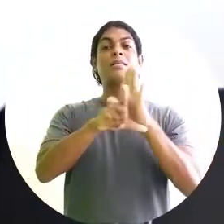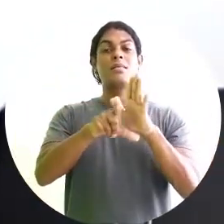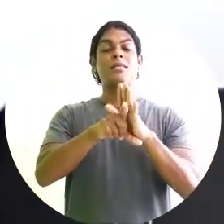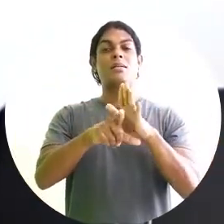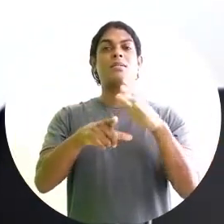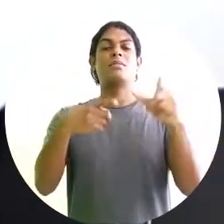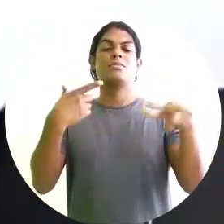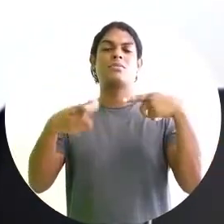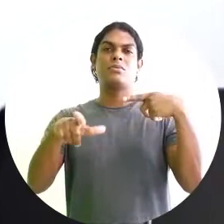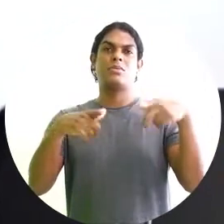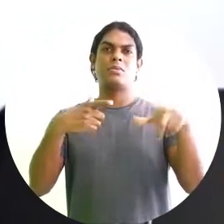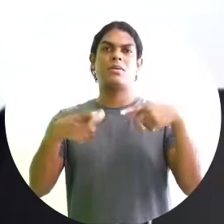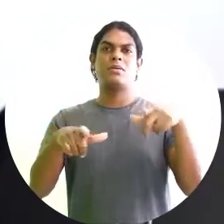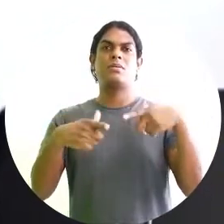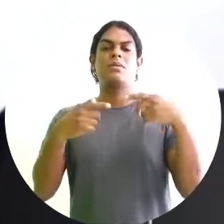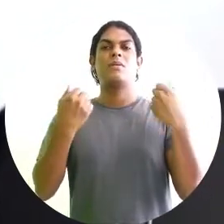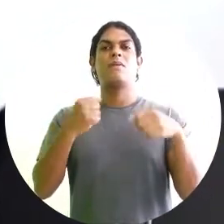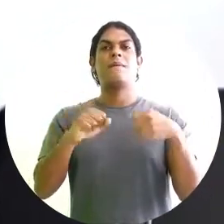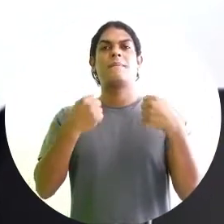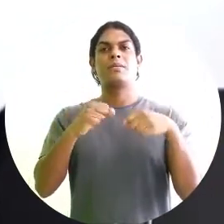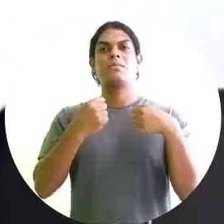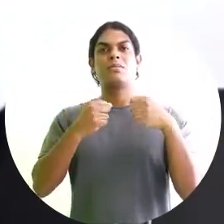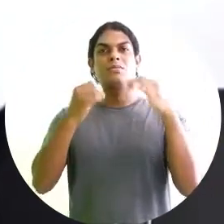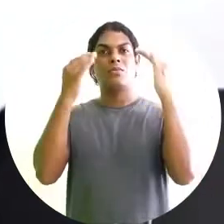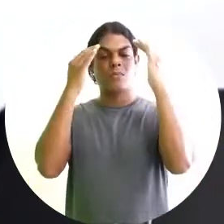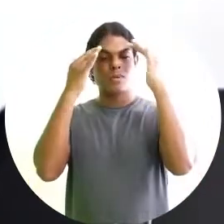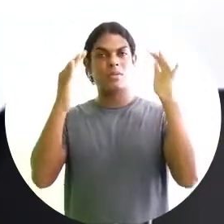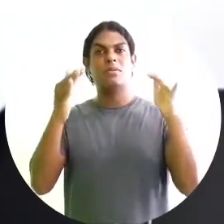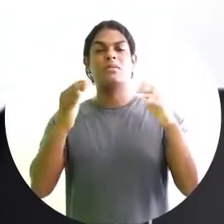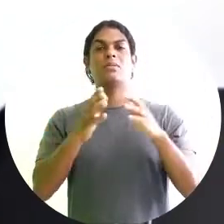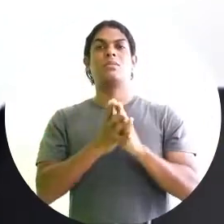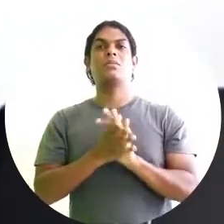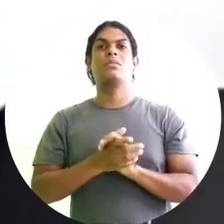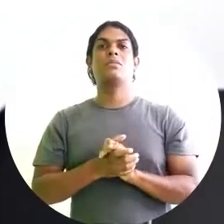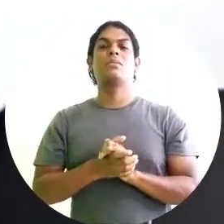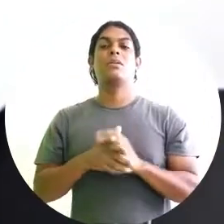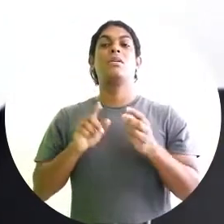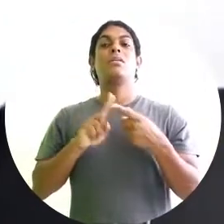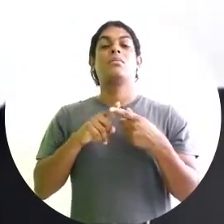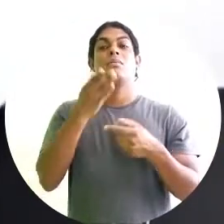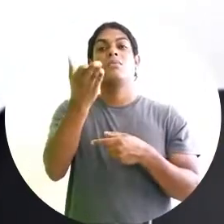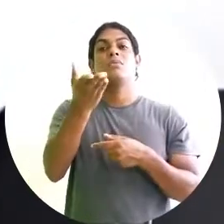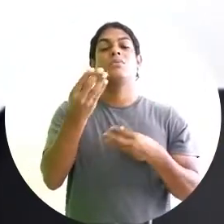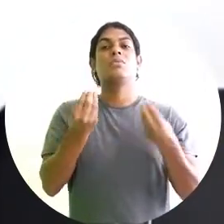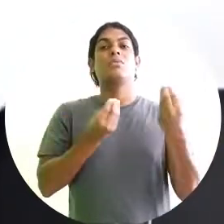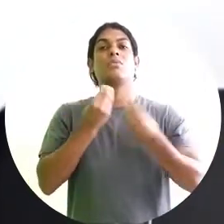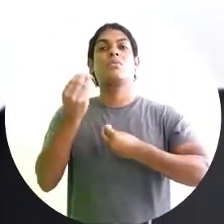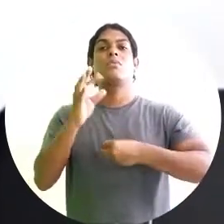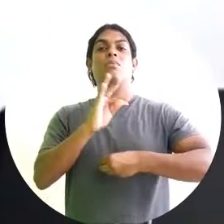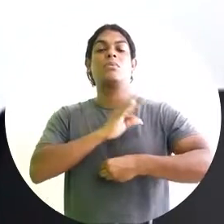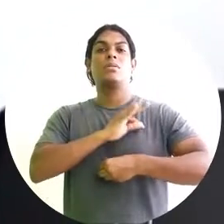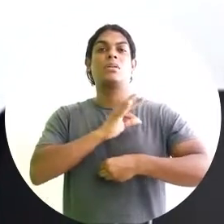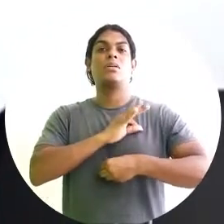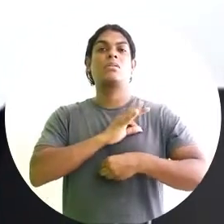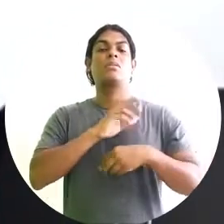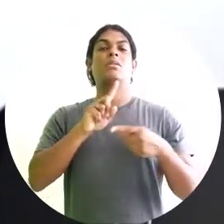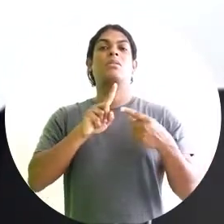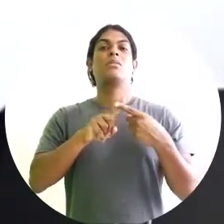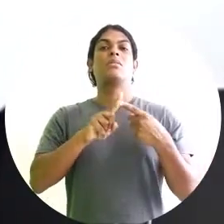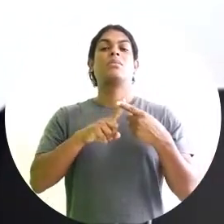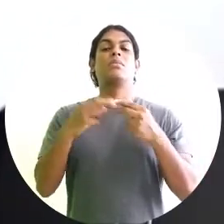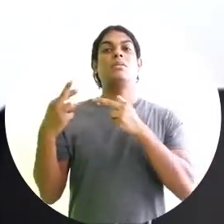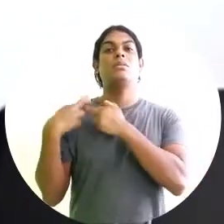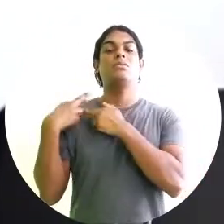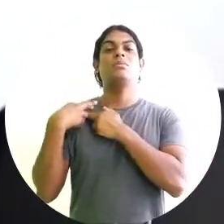adianta. O ideal é manter em ordem. E outra coisa, vocês como técnico e responsável pelo